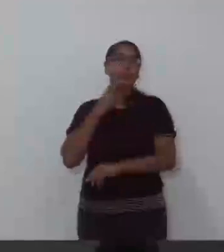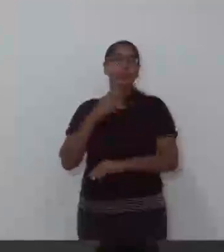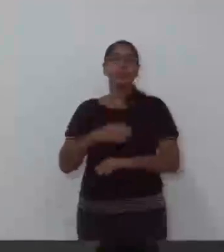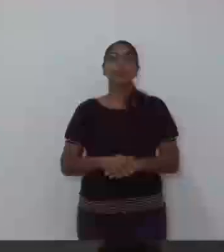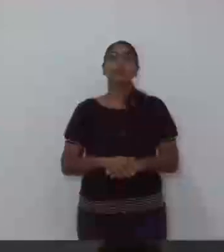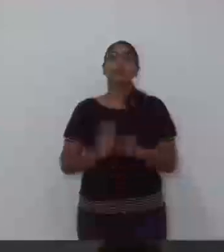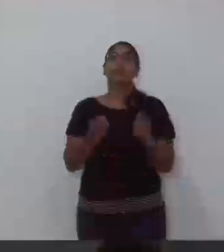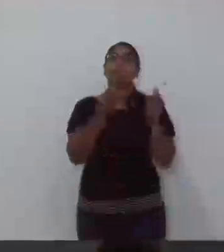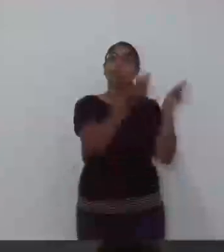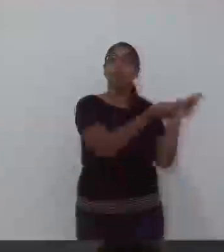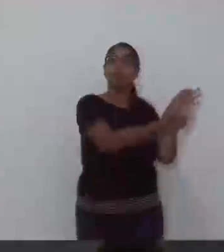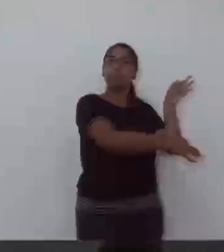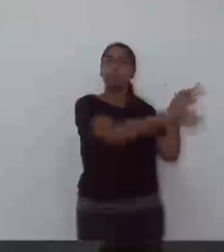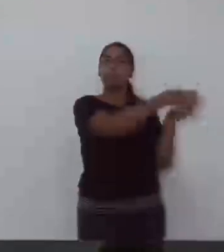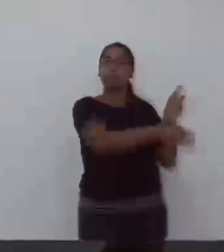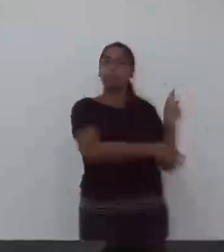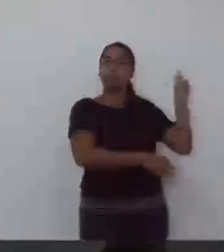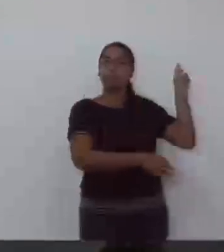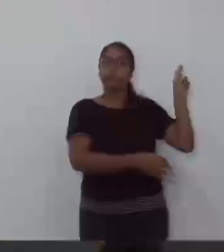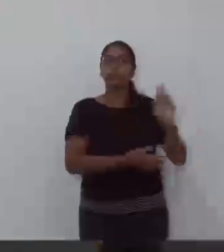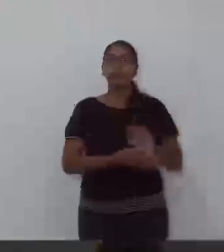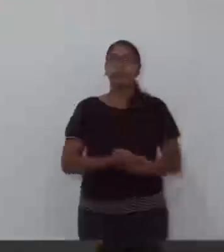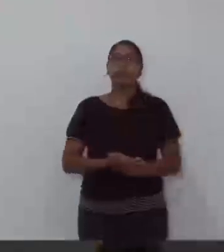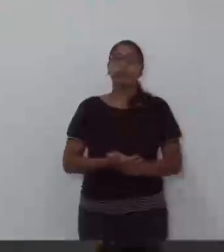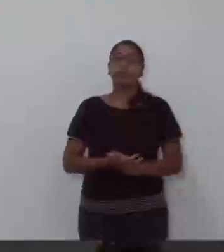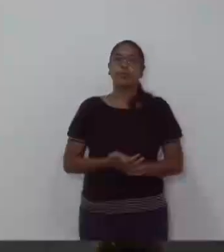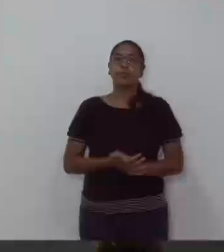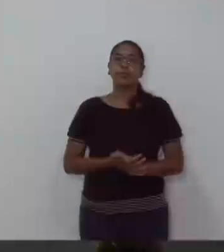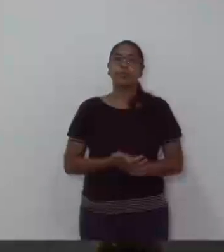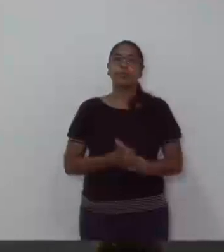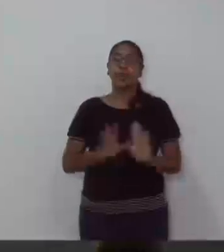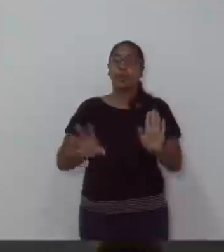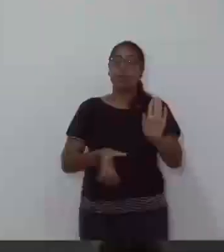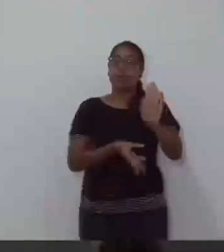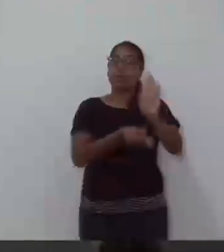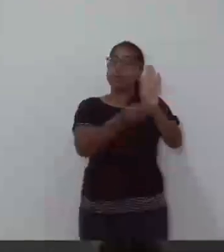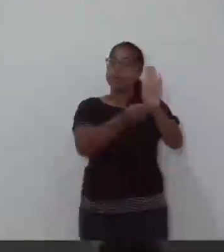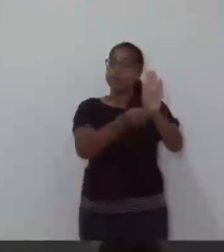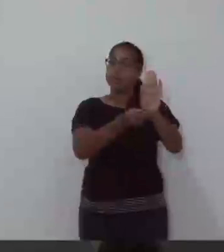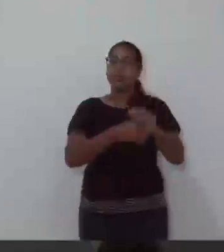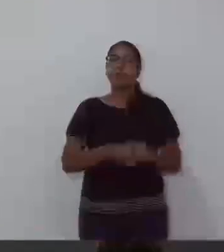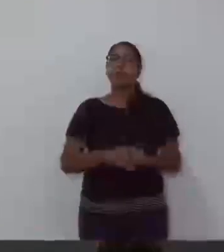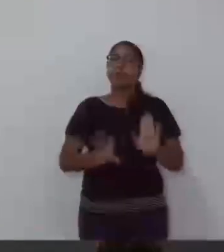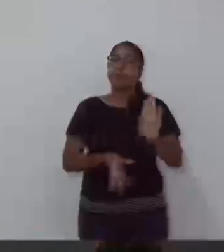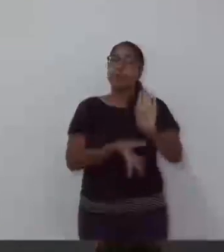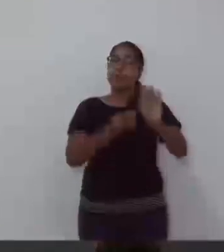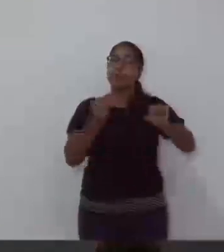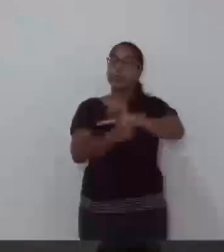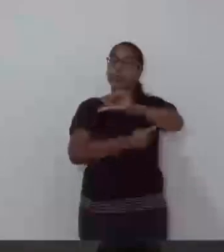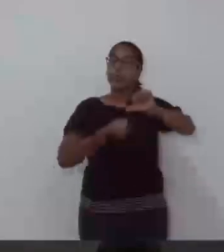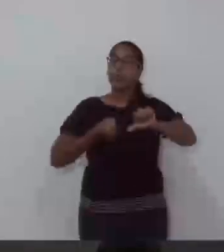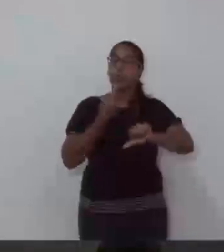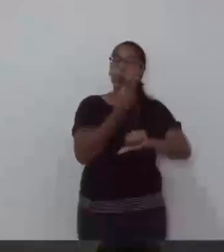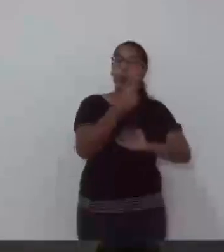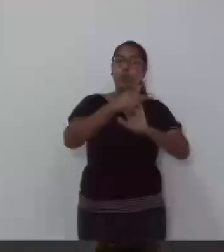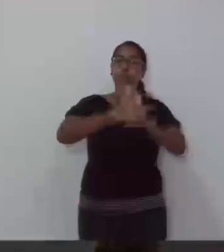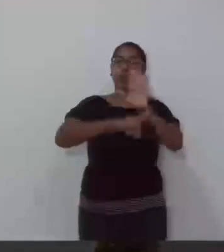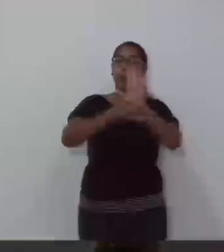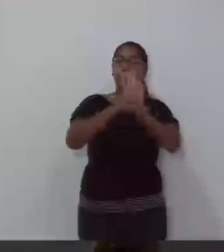Caminhe-se a Procuradoria Jurídica e as comissões permanentes. Emendas. Emenda modificativa número 1 ao projeto de